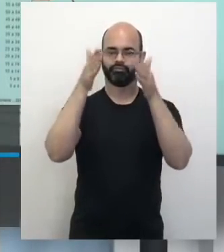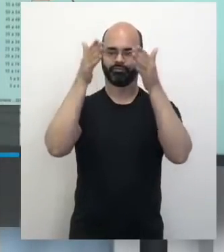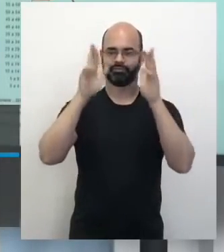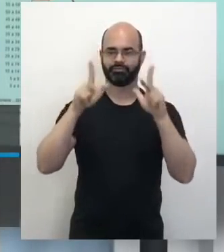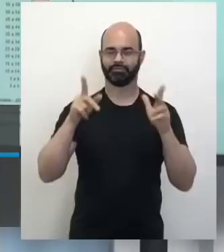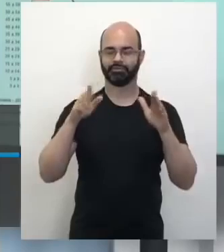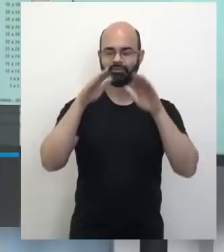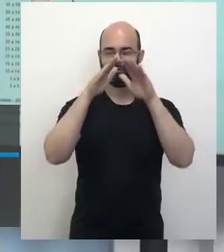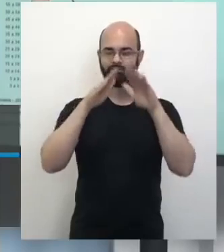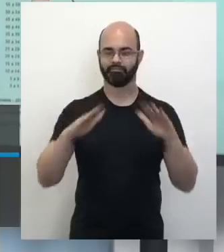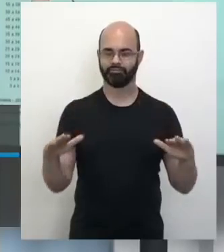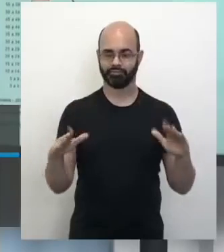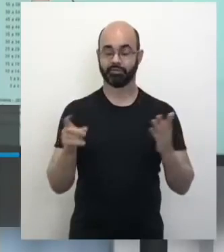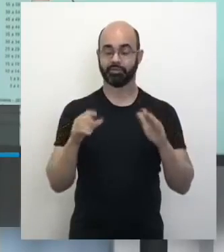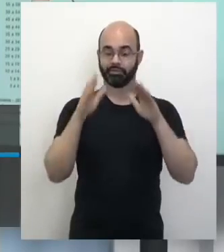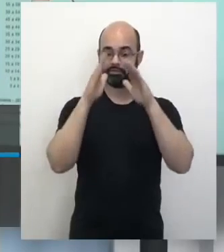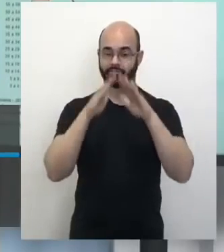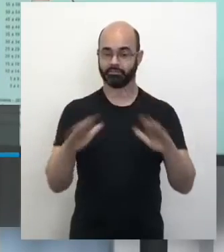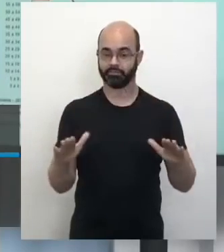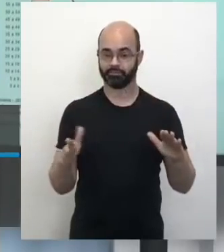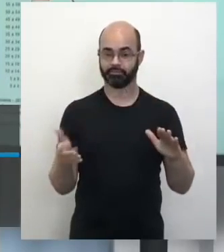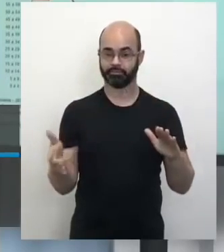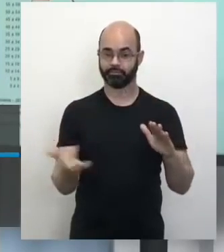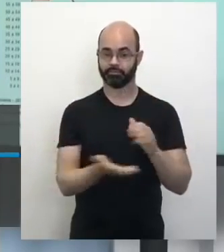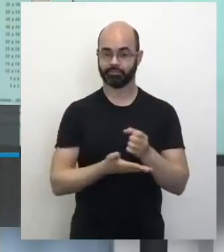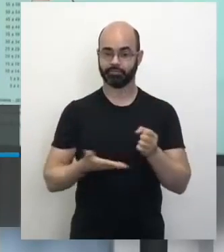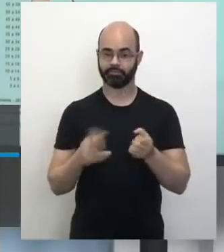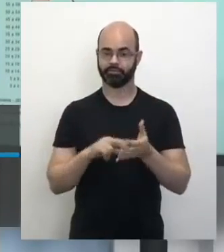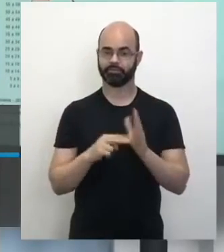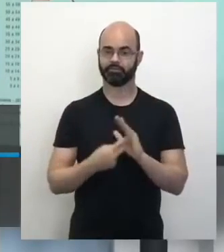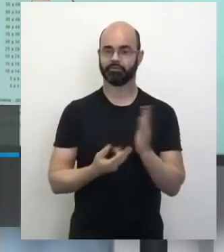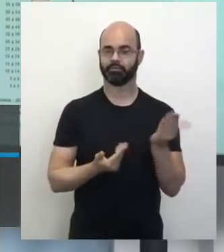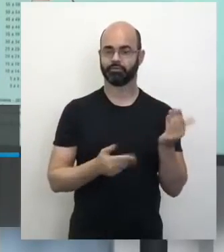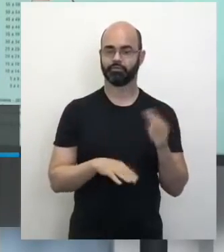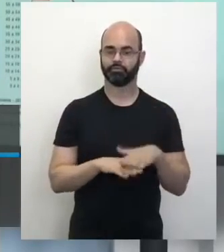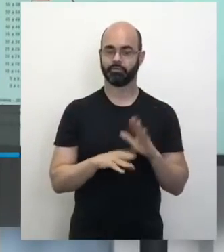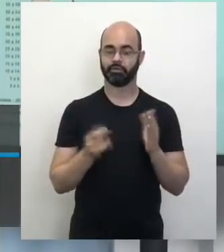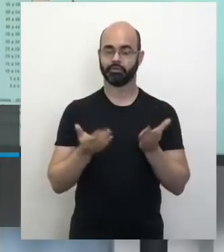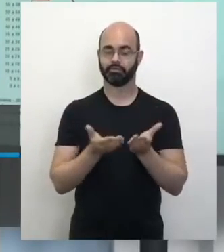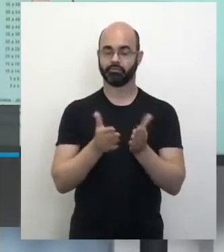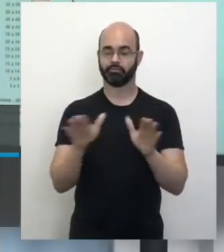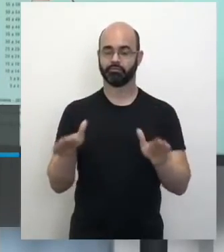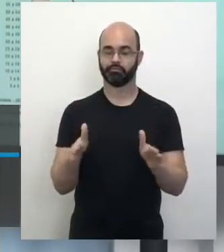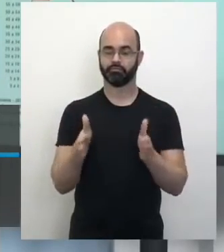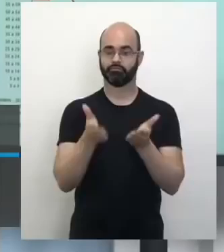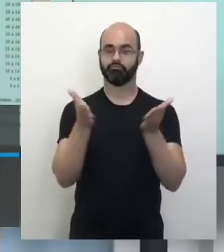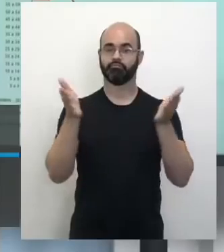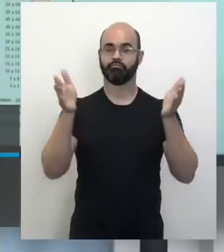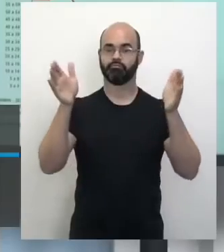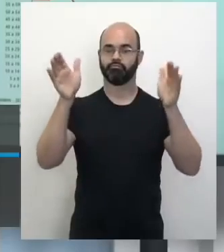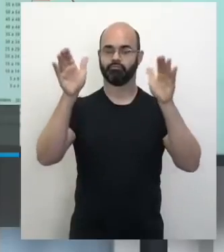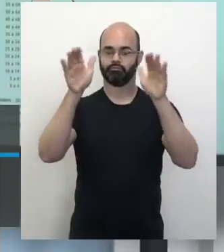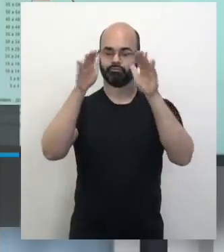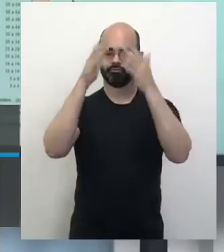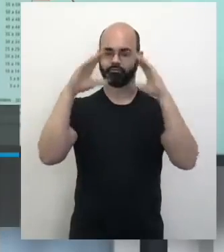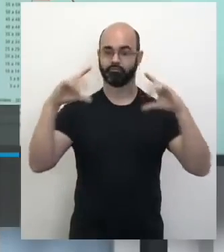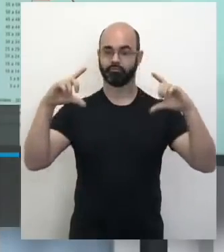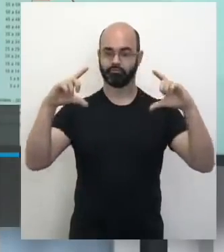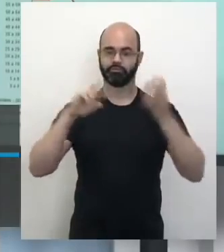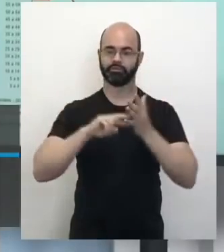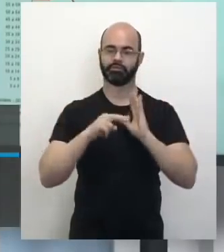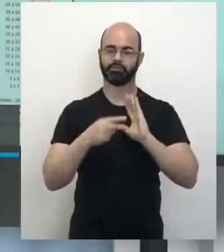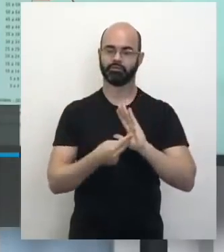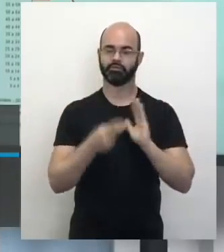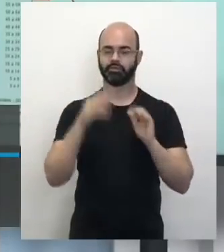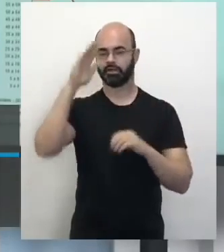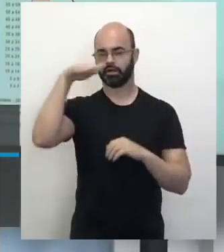projeção maior na base, né, a região lá é de jovens, né? Quando tem mais no meio, de adultos, e quando tem mais uma projeção um